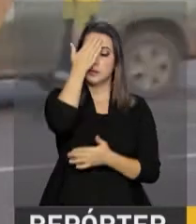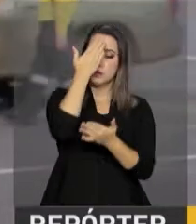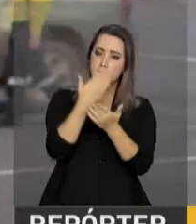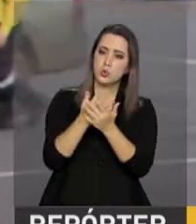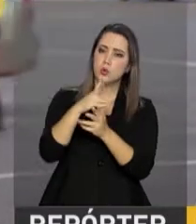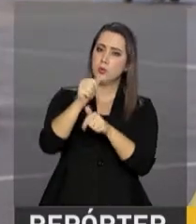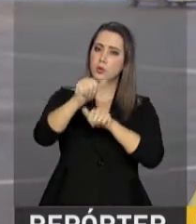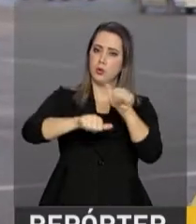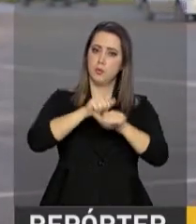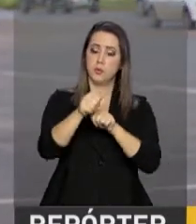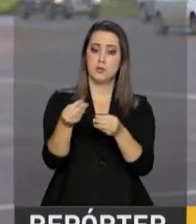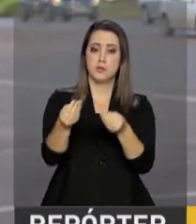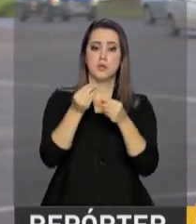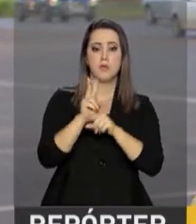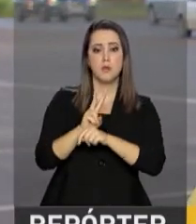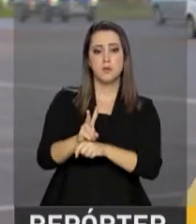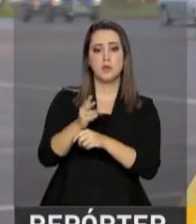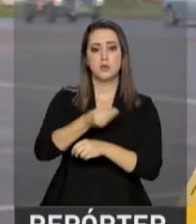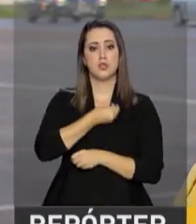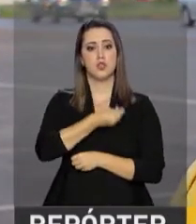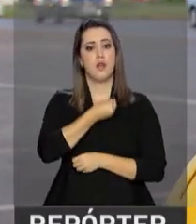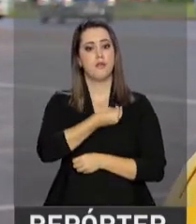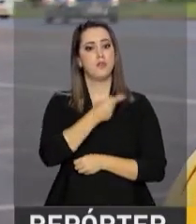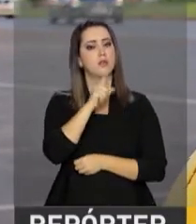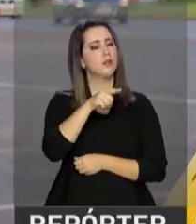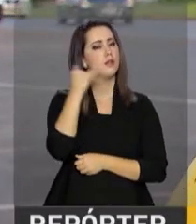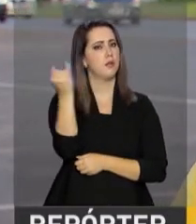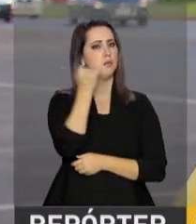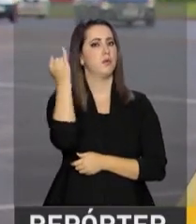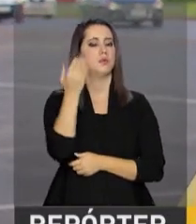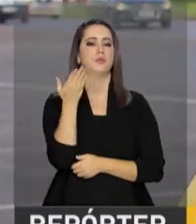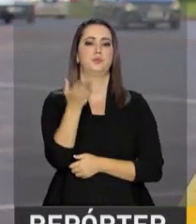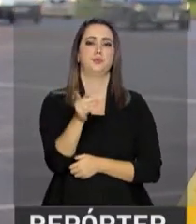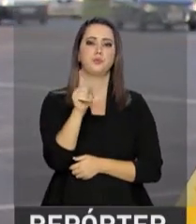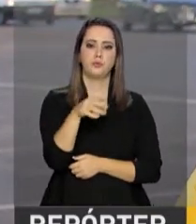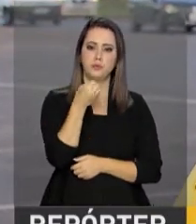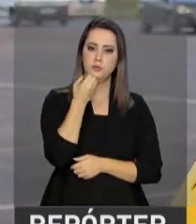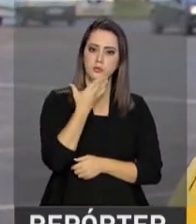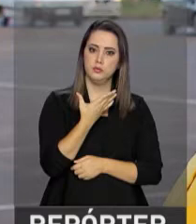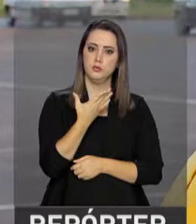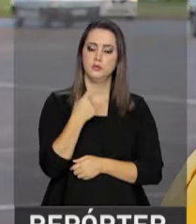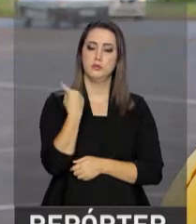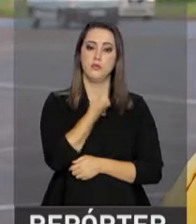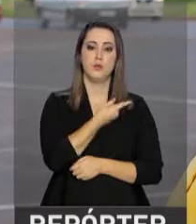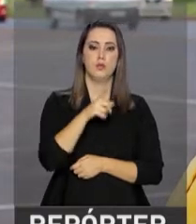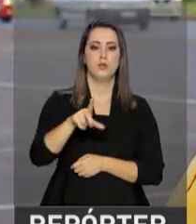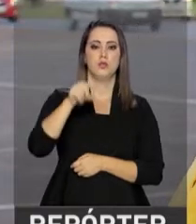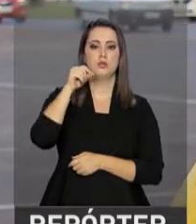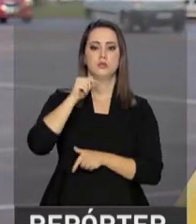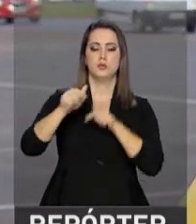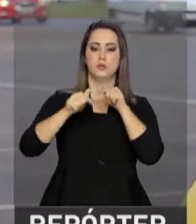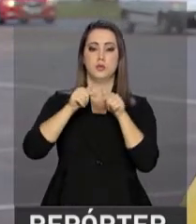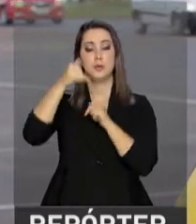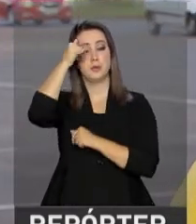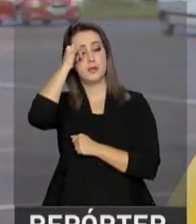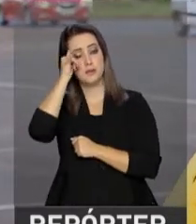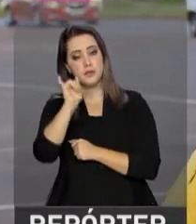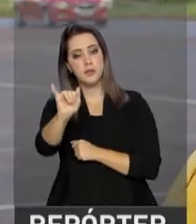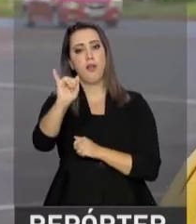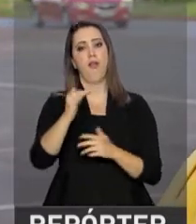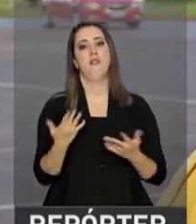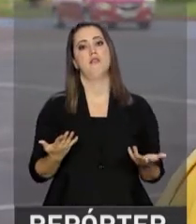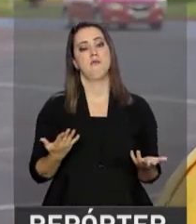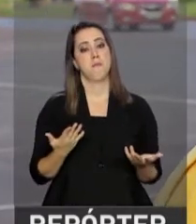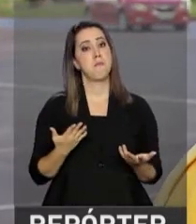no crono 43 brasileira em proteção à vida é importante e vale a pena né nós aqui tem muitas ações de prevenção às